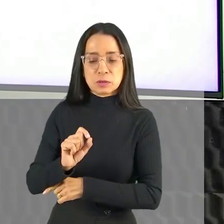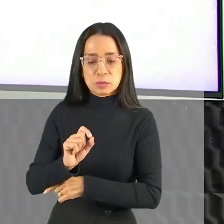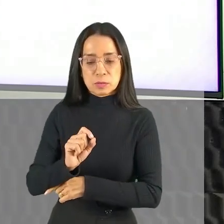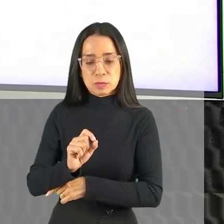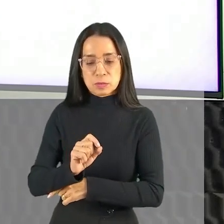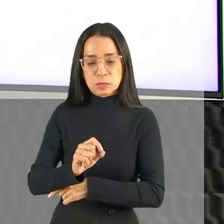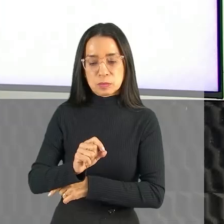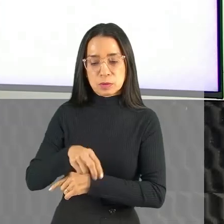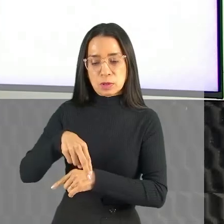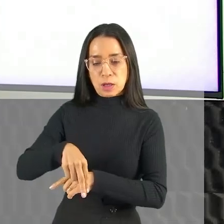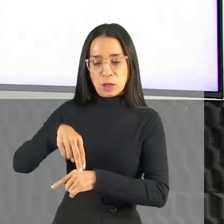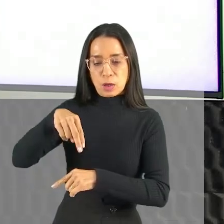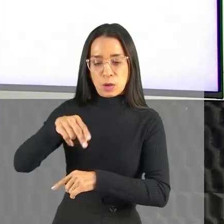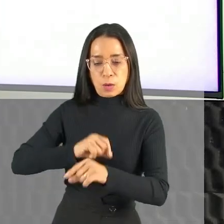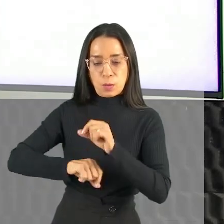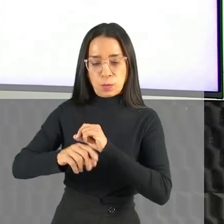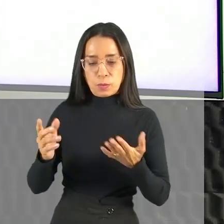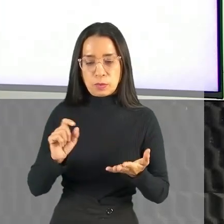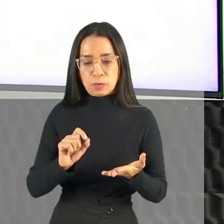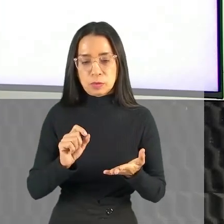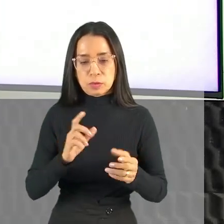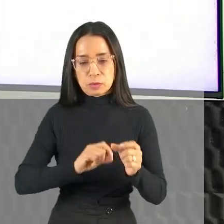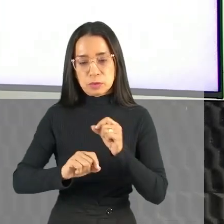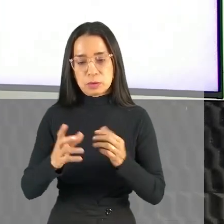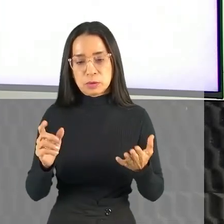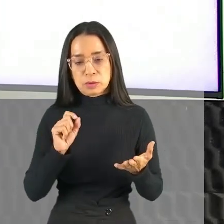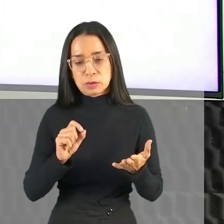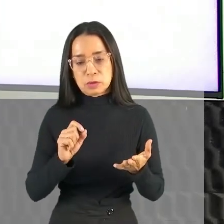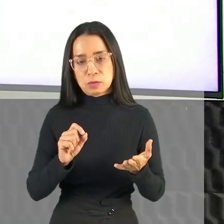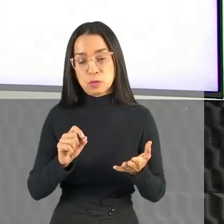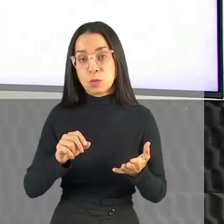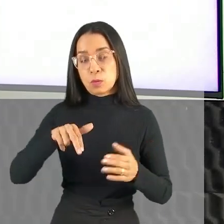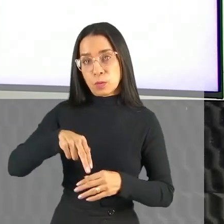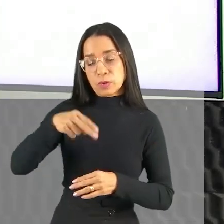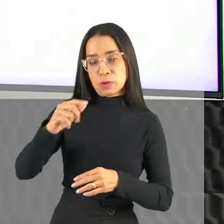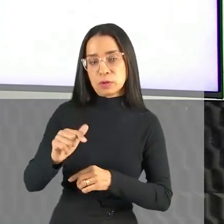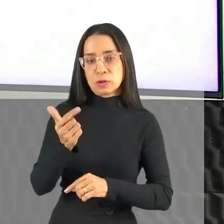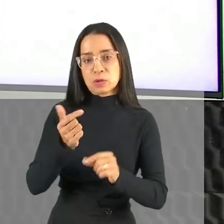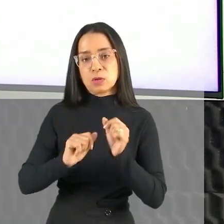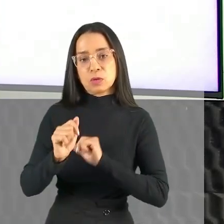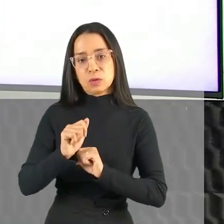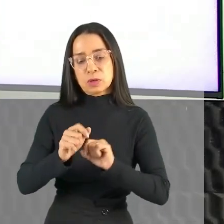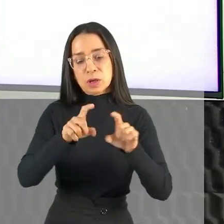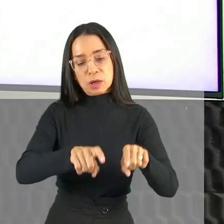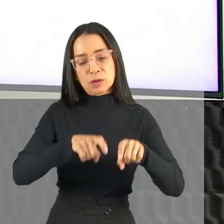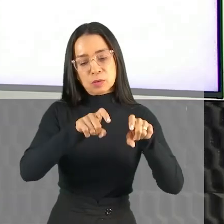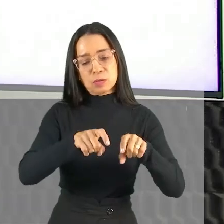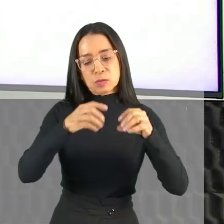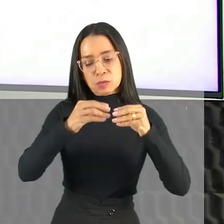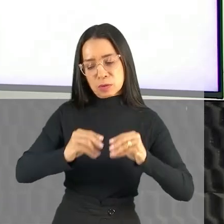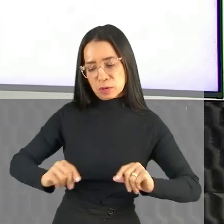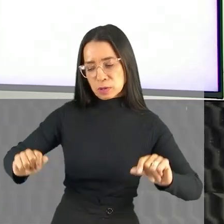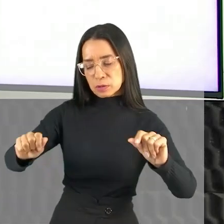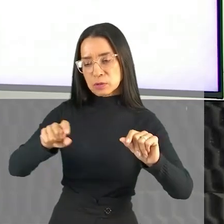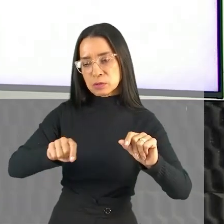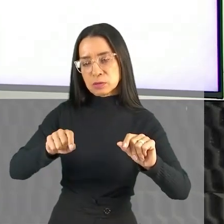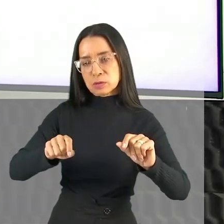dos agrotóxicos, né, dos inseticidas, dos acaricidas, leva a parte